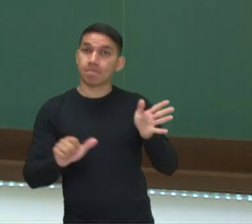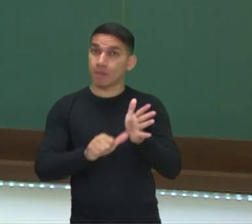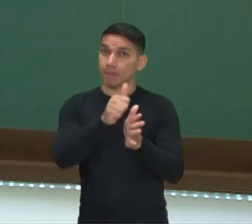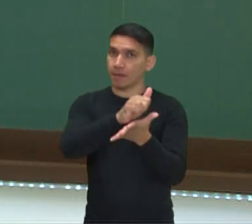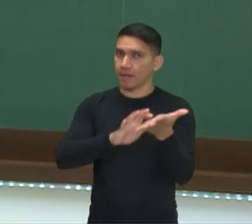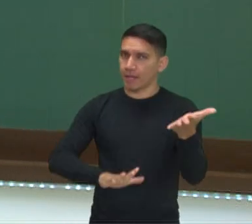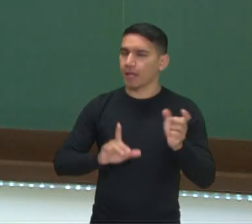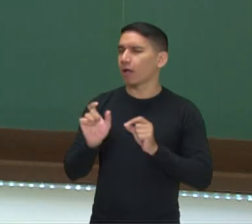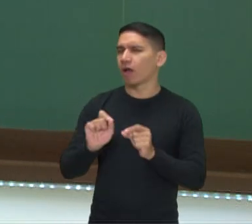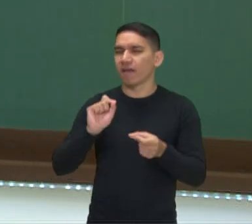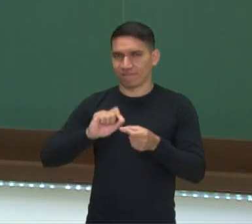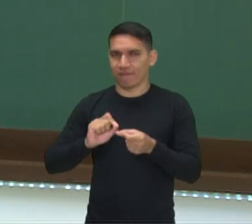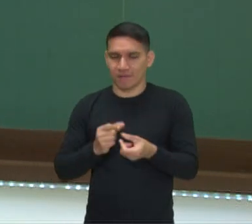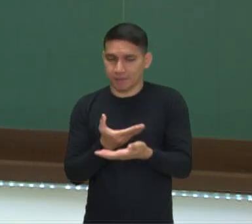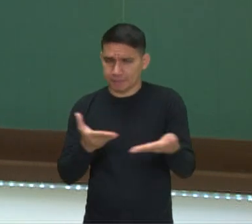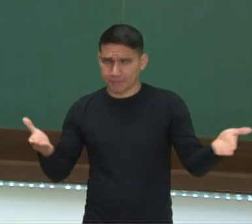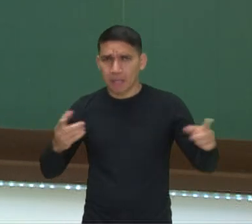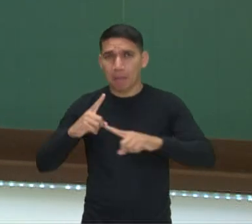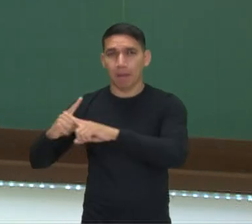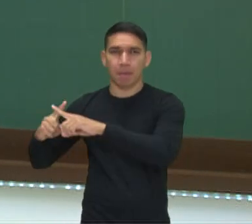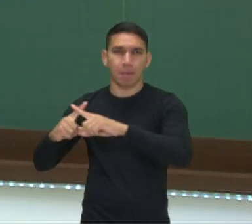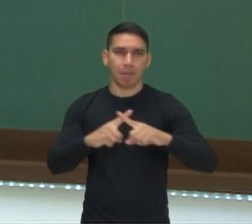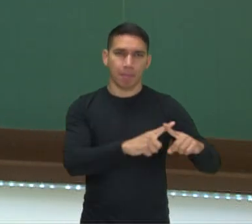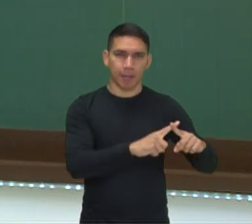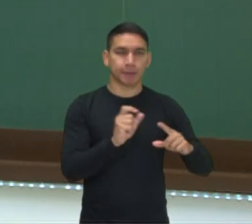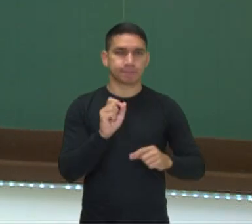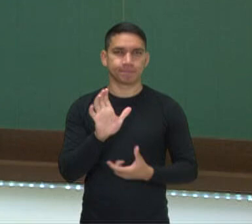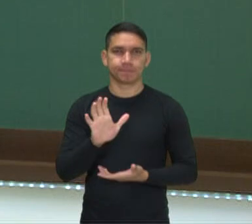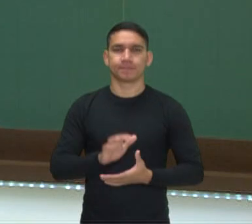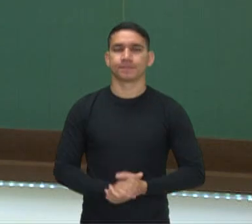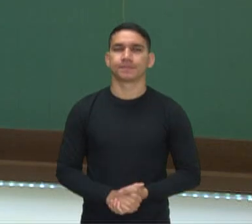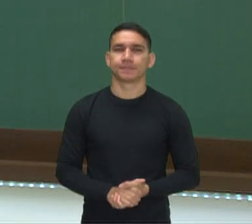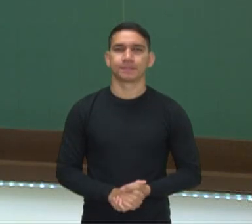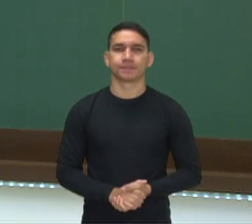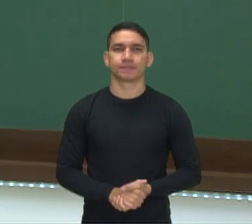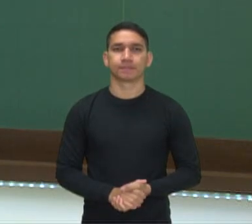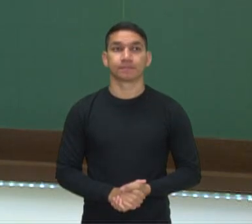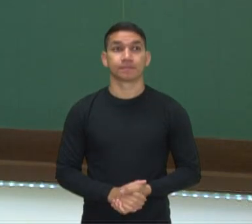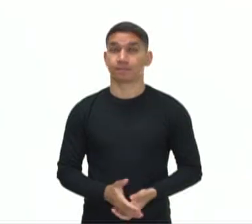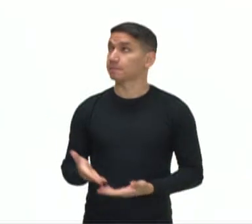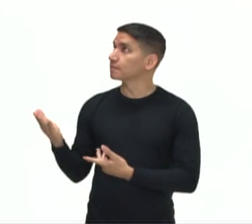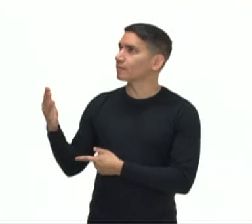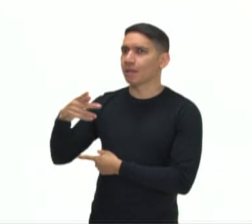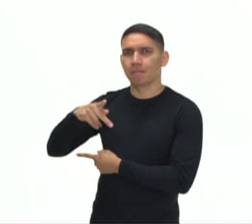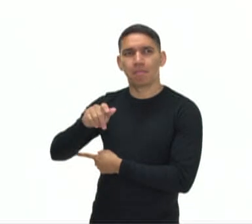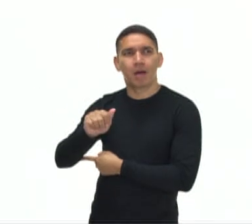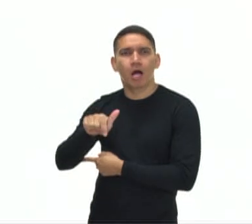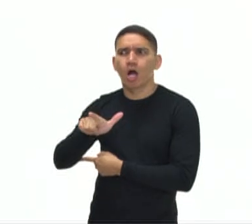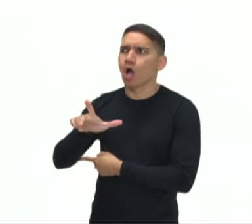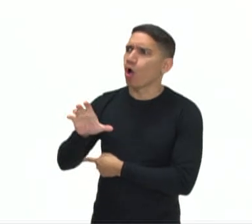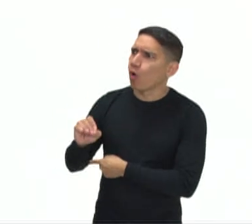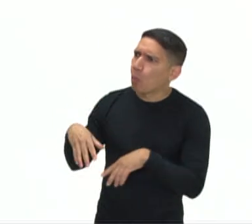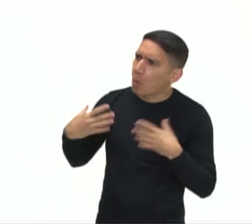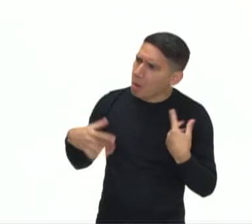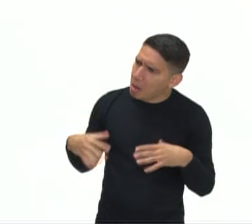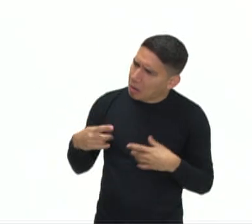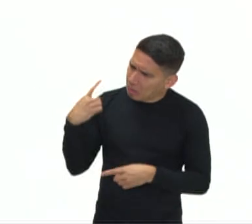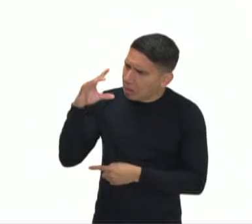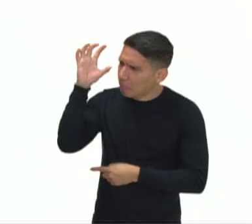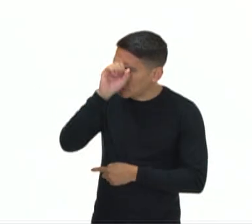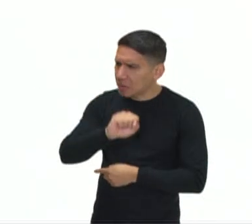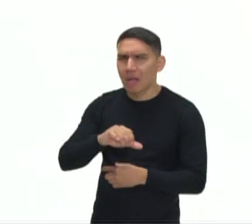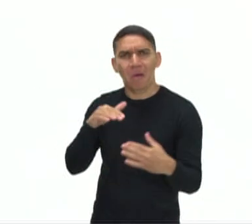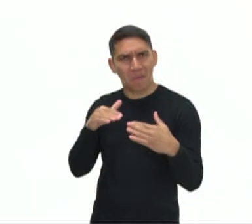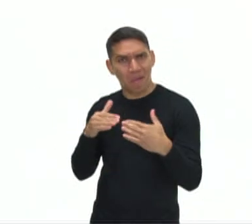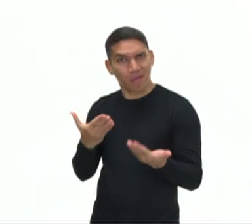exercício e aplicar essa multiplicação distributiva aqui. Paulo, quanta coisa estamos aprendendo, concorda?